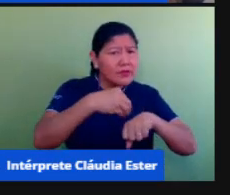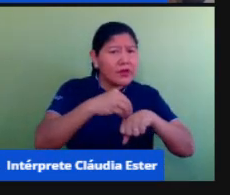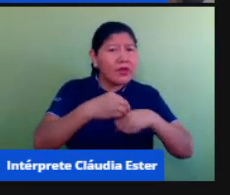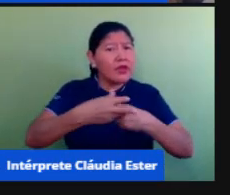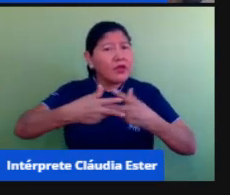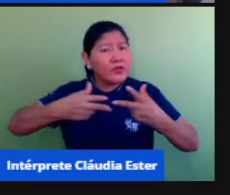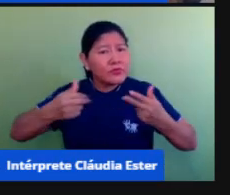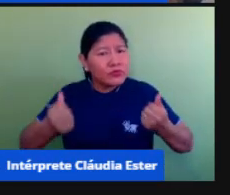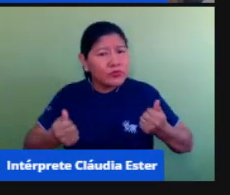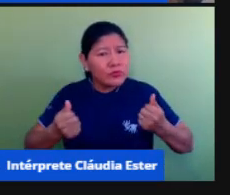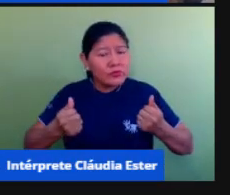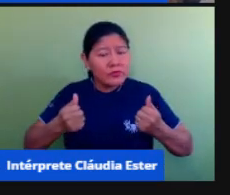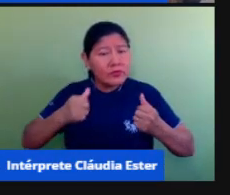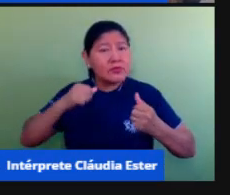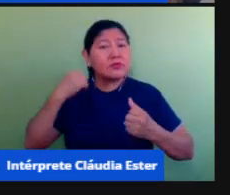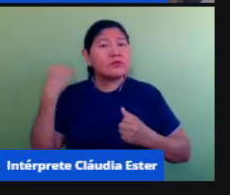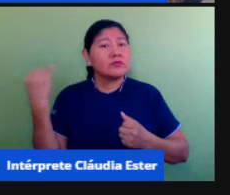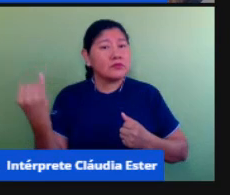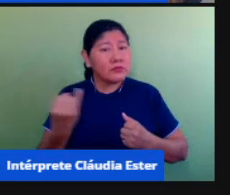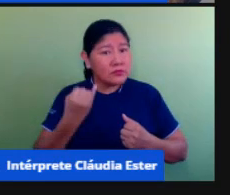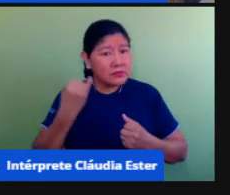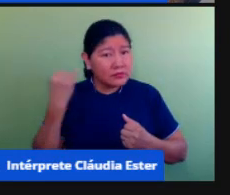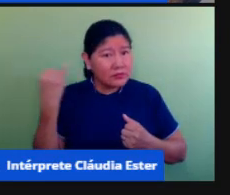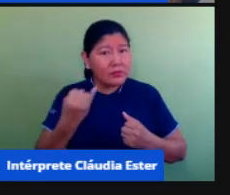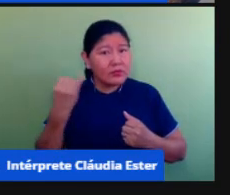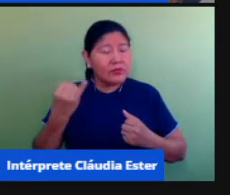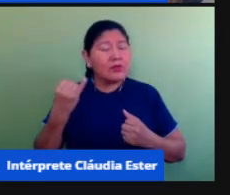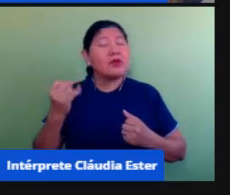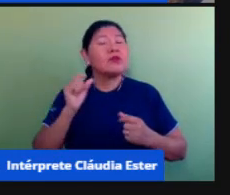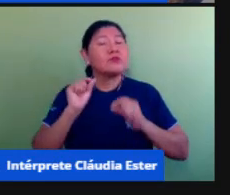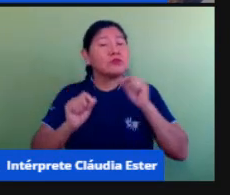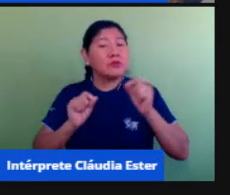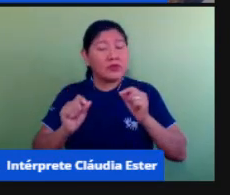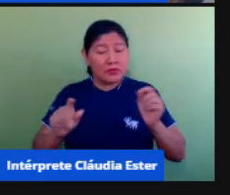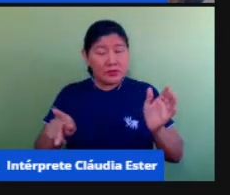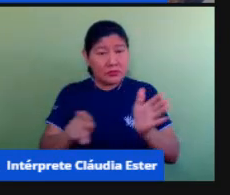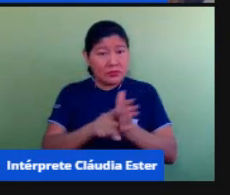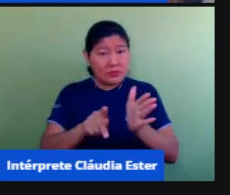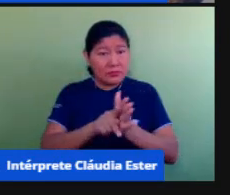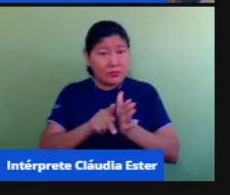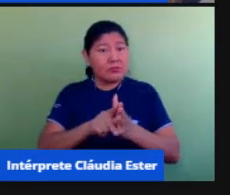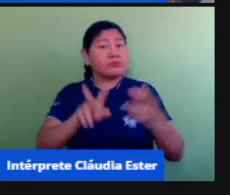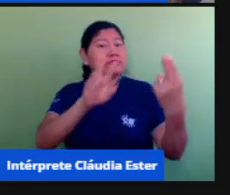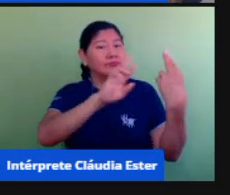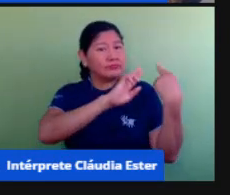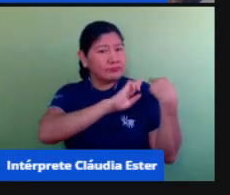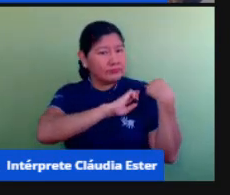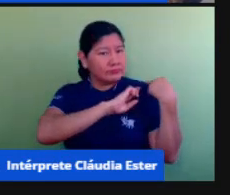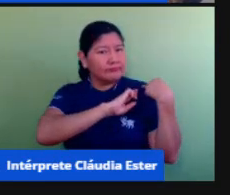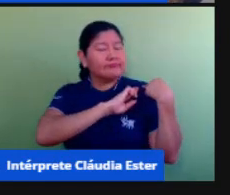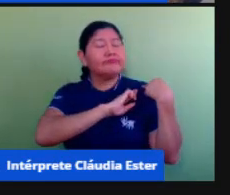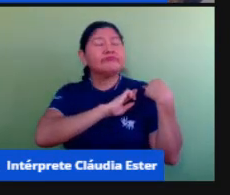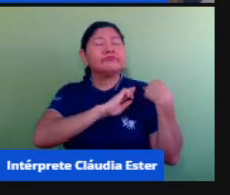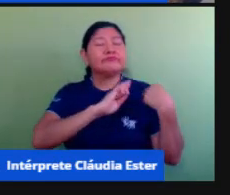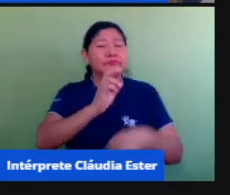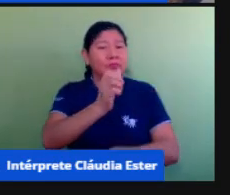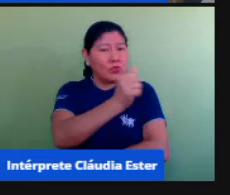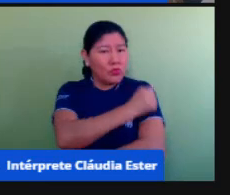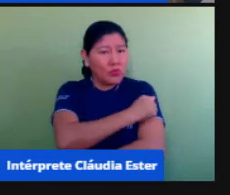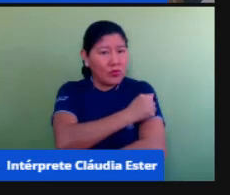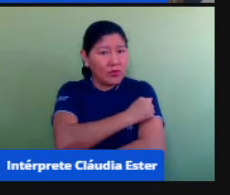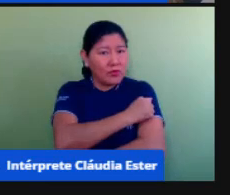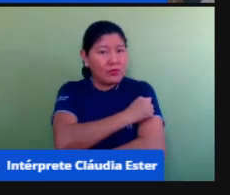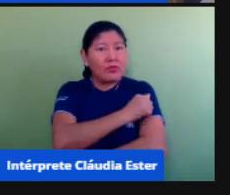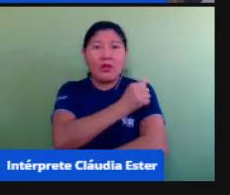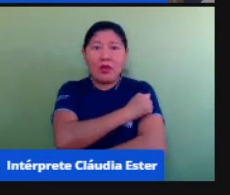dizendo respeito à construção da autonomia por parte do estudante, na medida em que lhe é